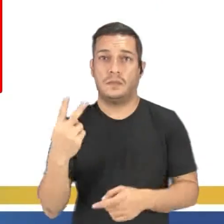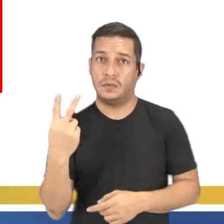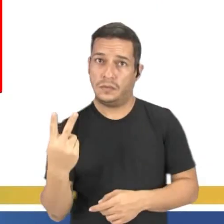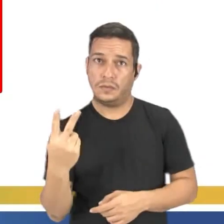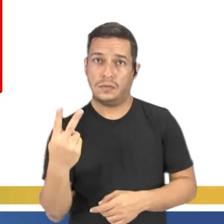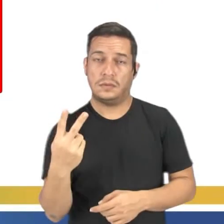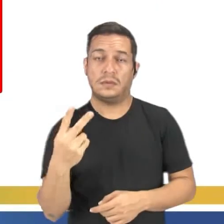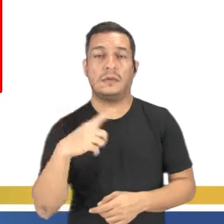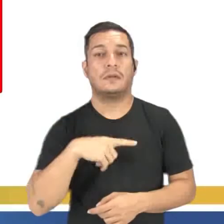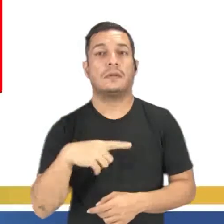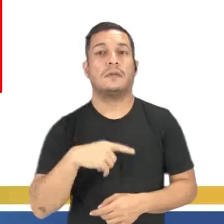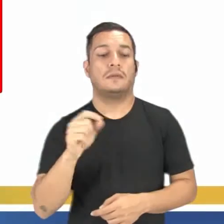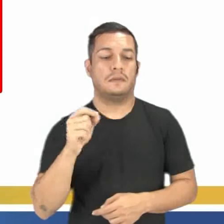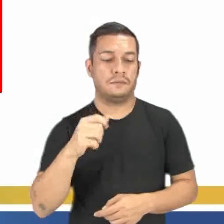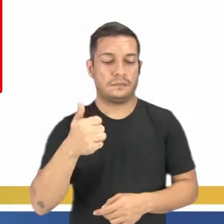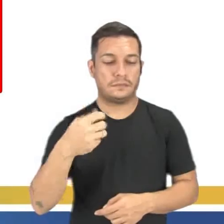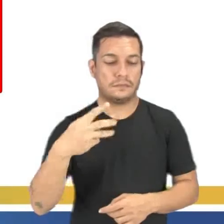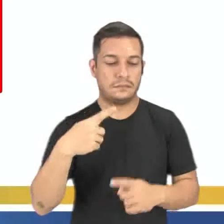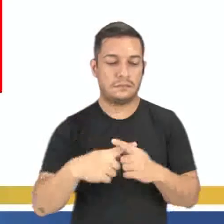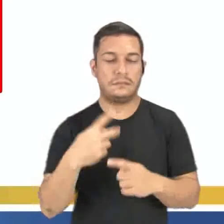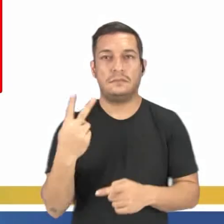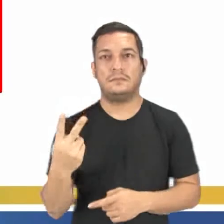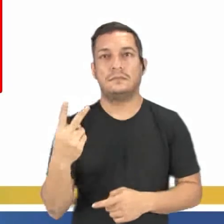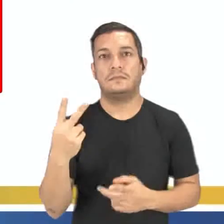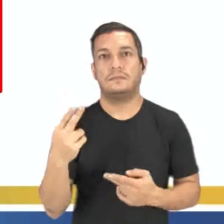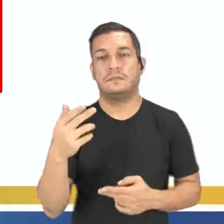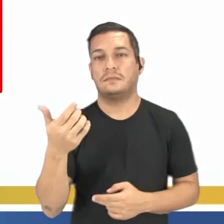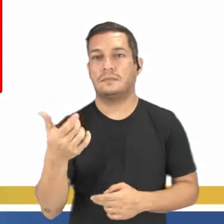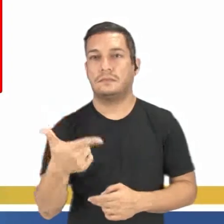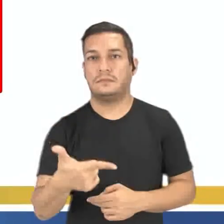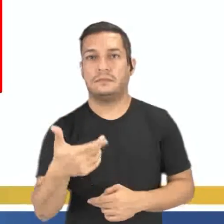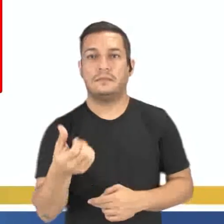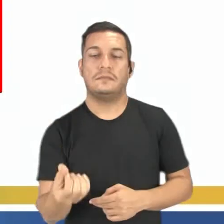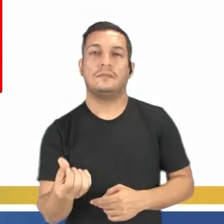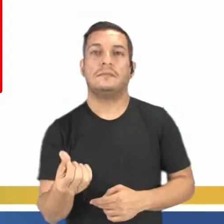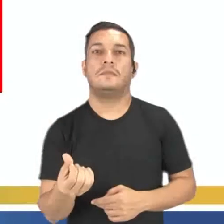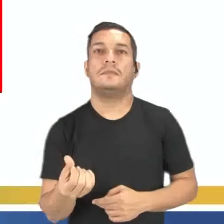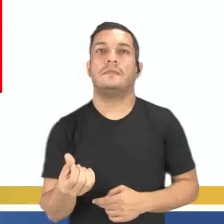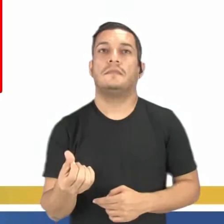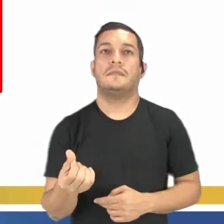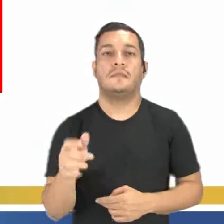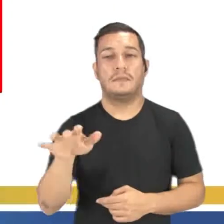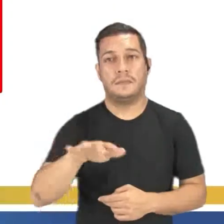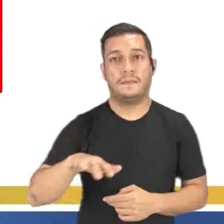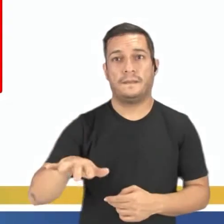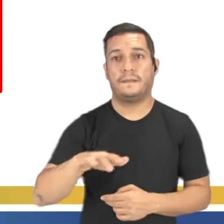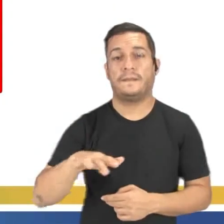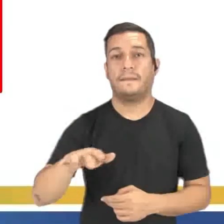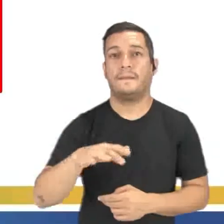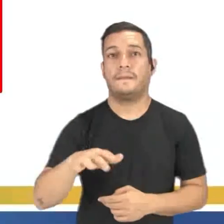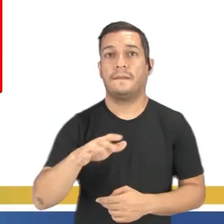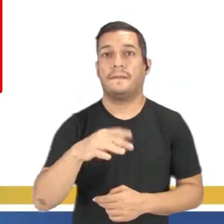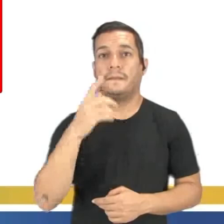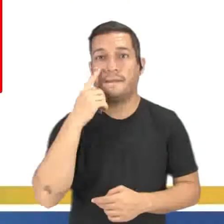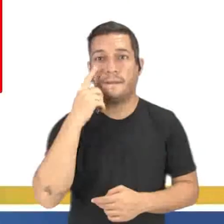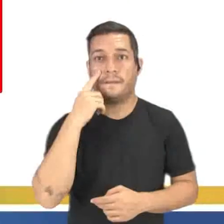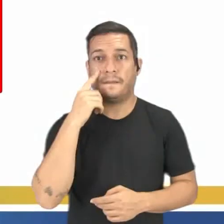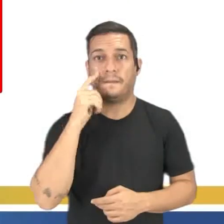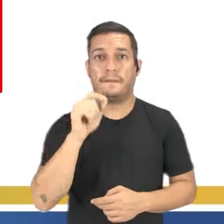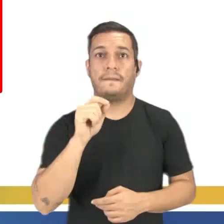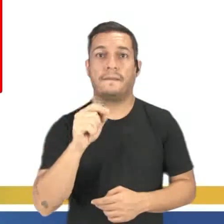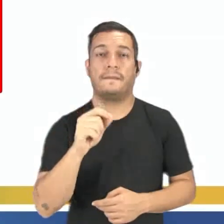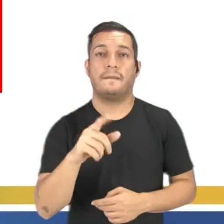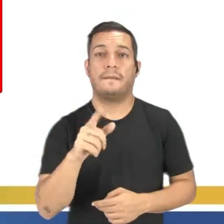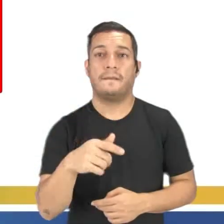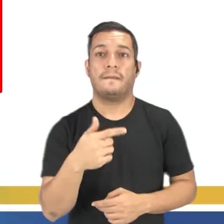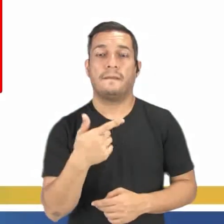2, e assim teremos 13 vezes 2, 26. Ou seja, A área do canteiro é dada por